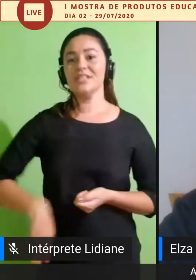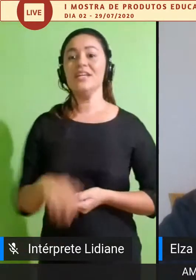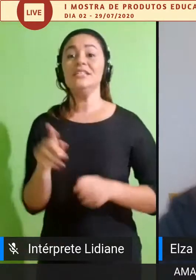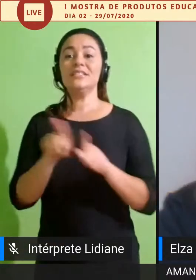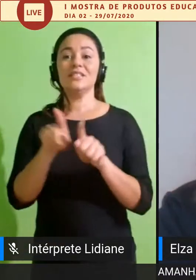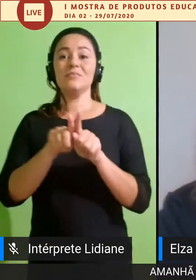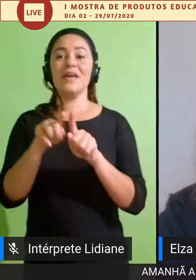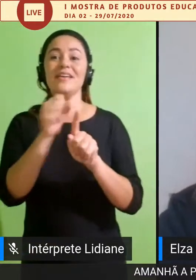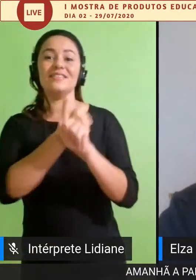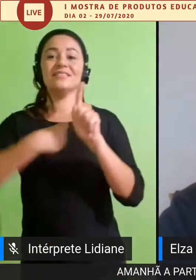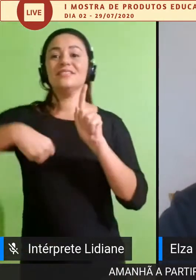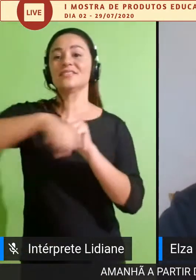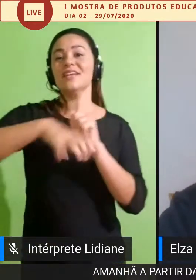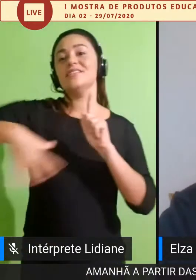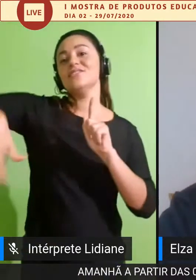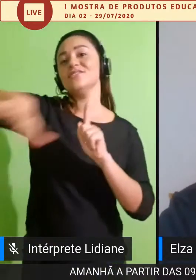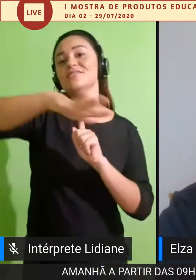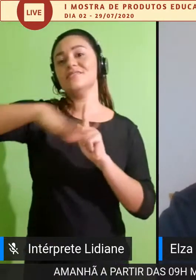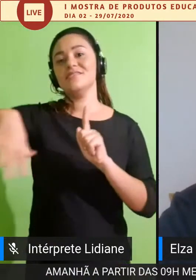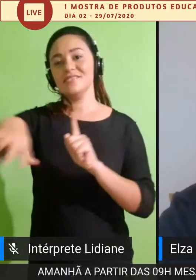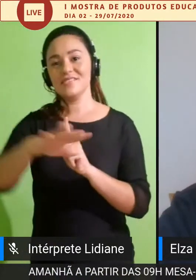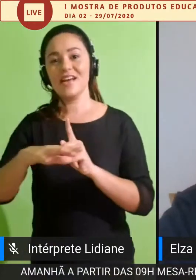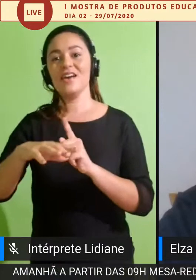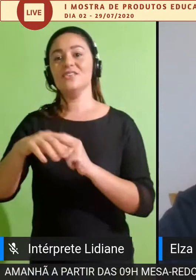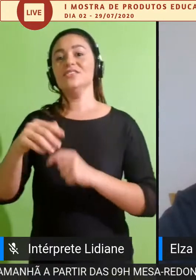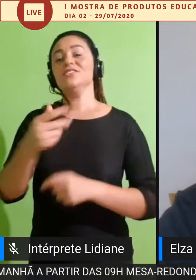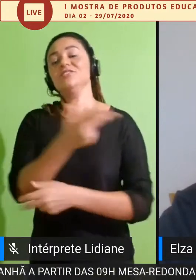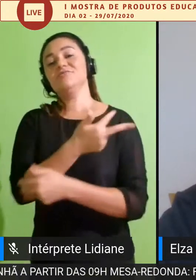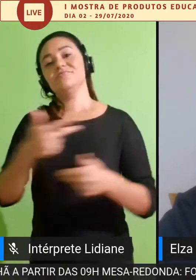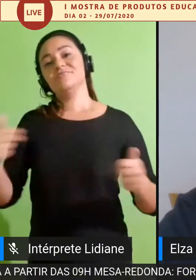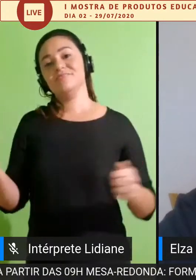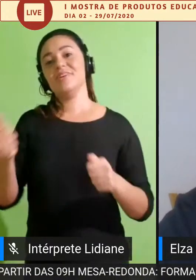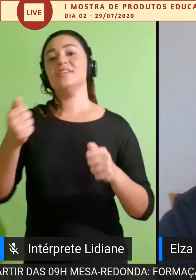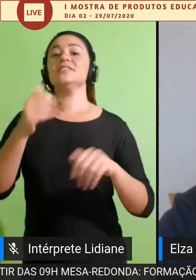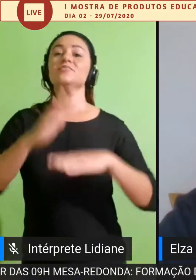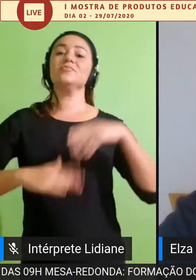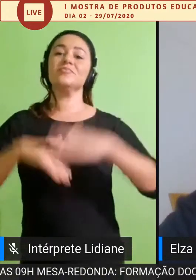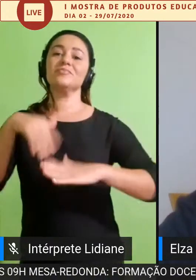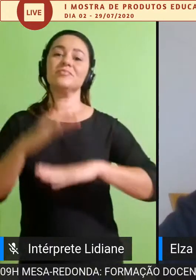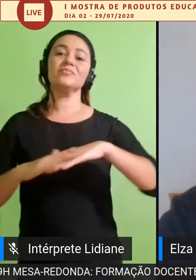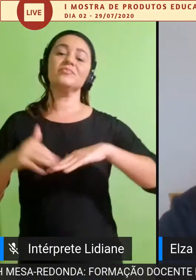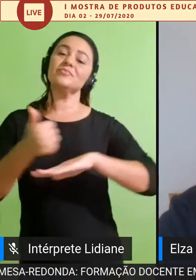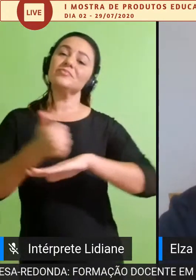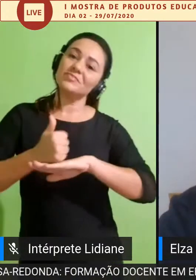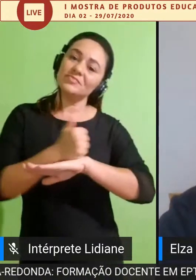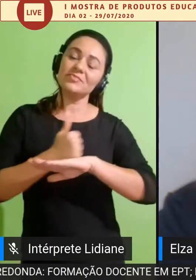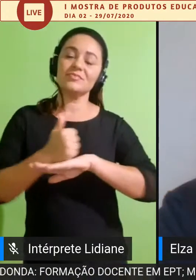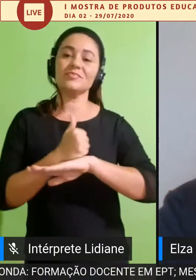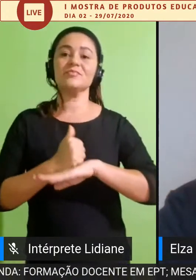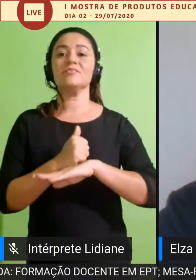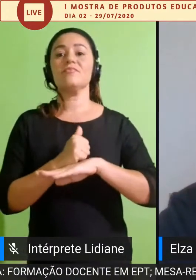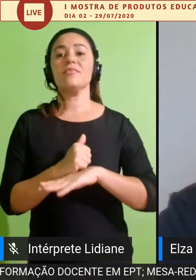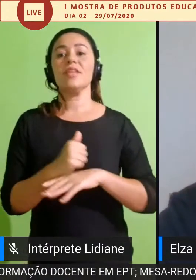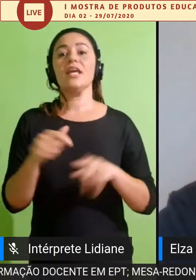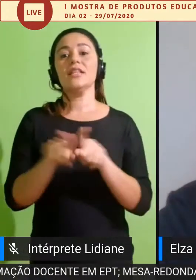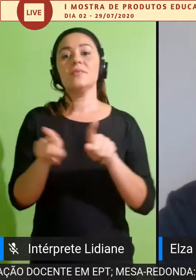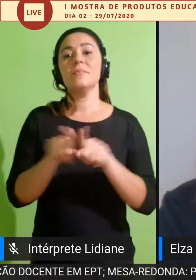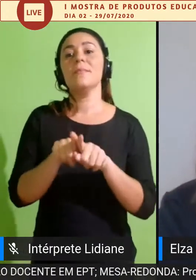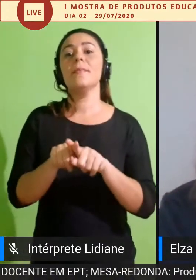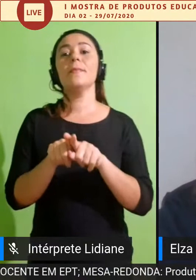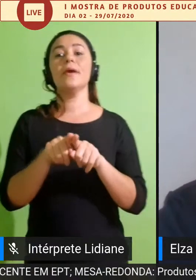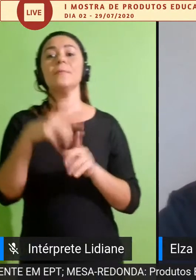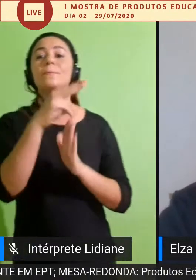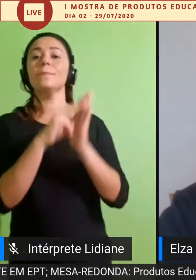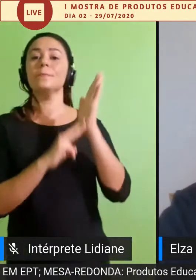formação e carreira. É membro dos grupos de pesquisa e inovação tecnológica e metodológica do Instituto Federal de Sergipe